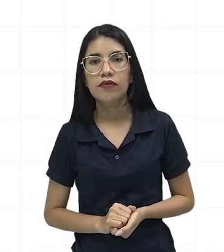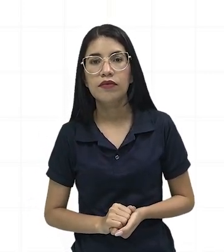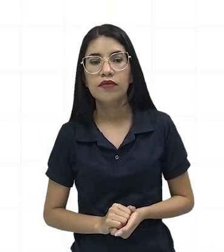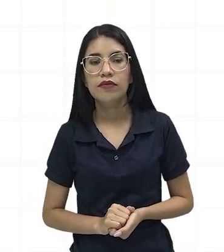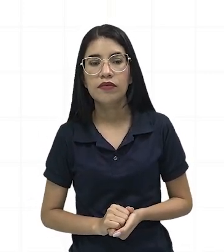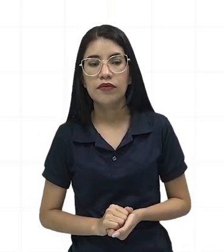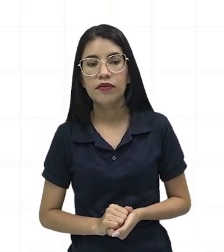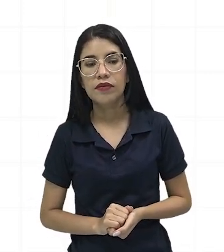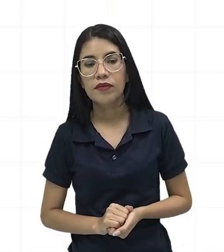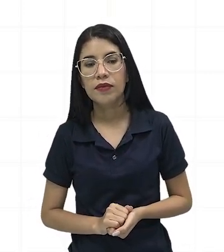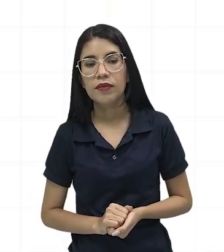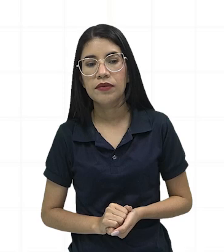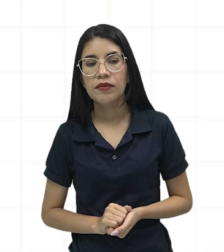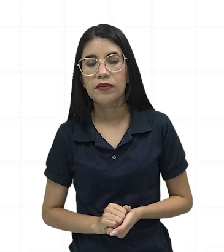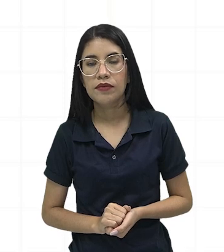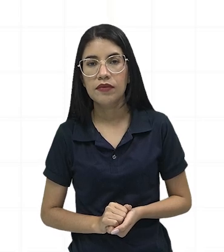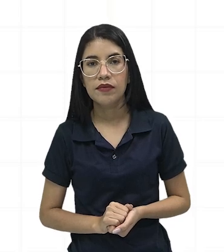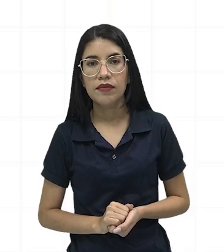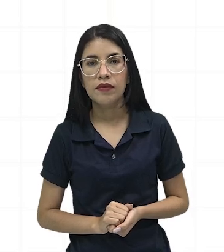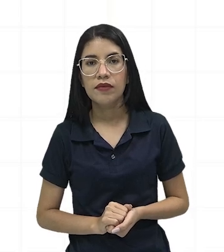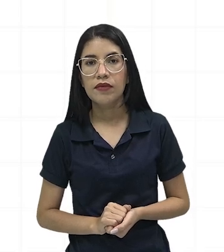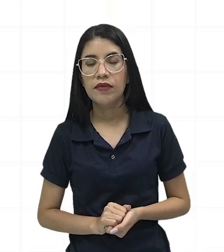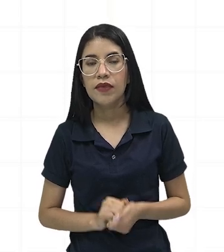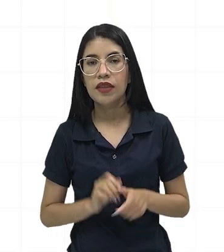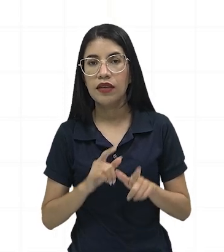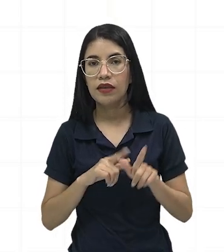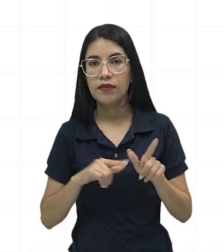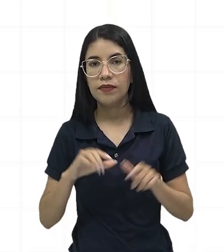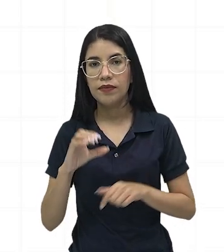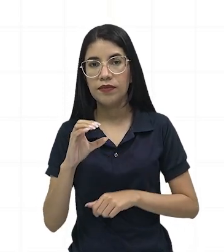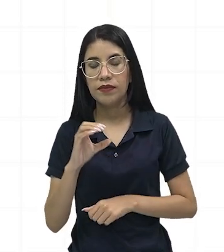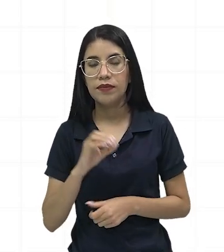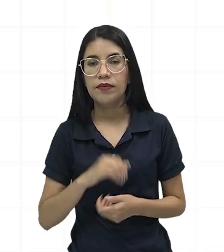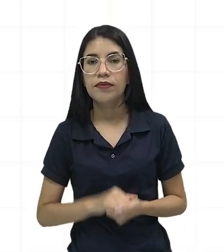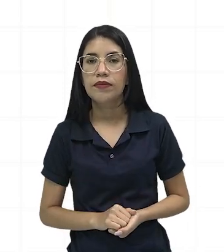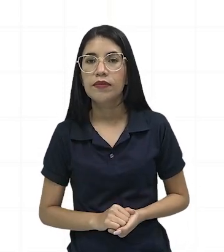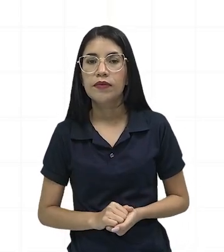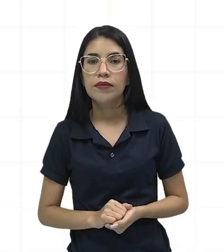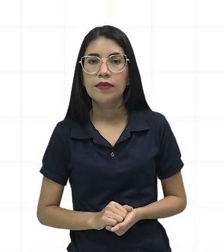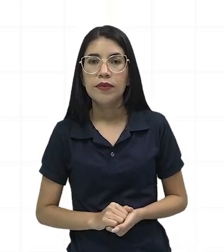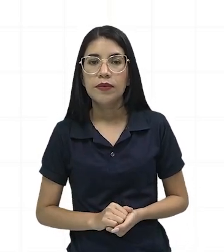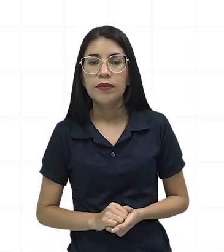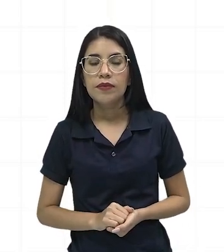Agora nós vamos aqui para a letra C.